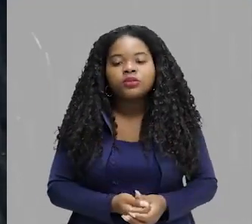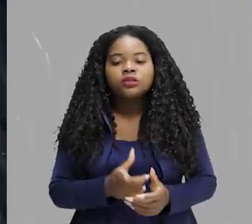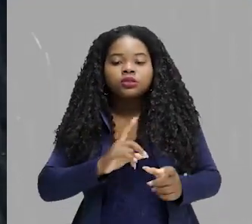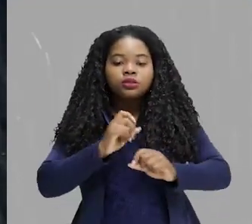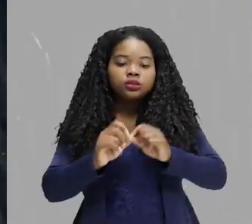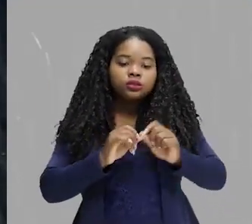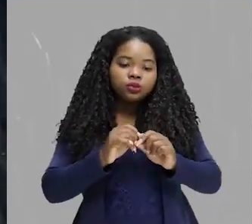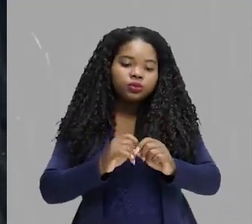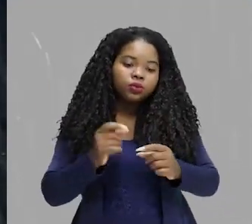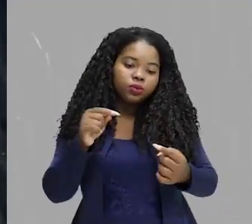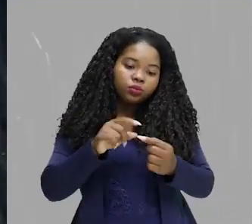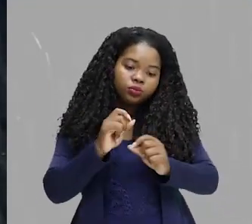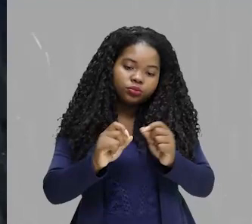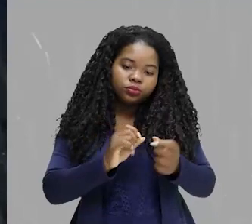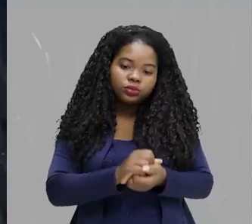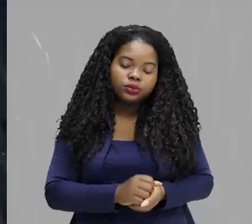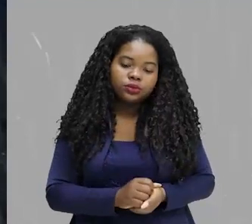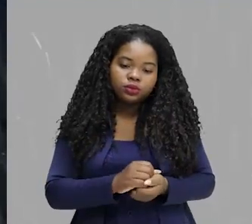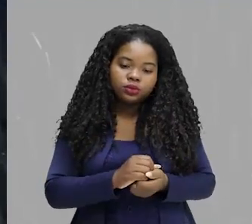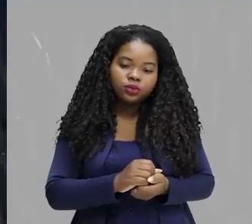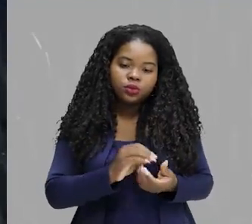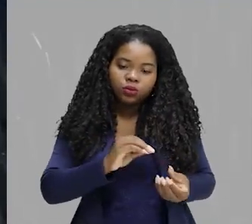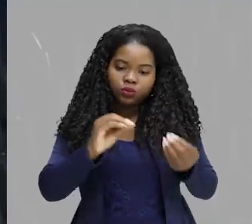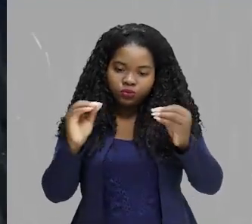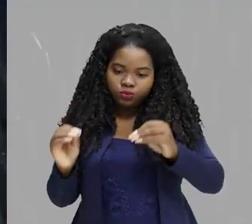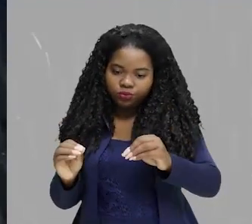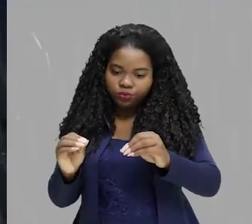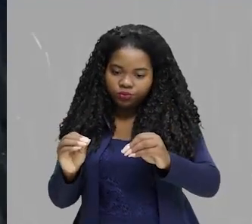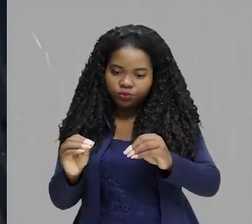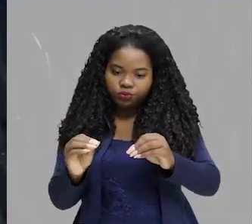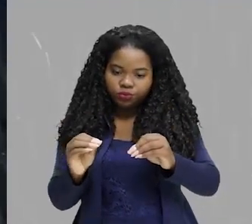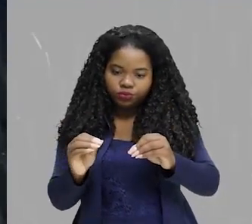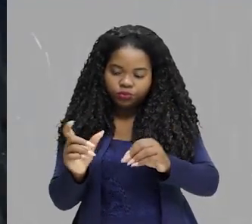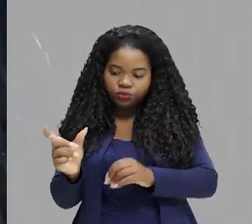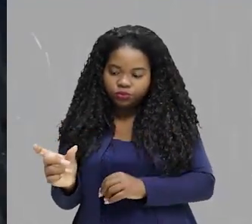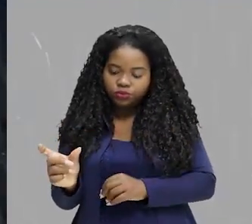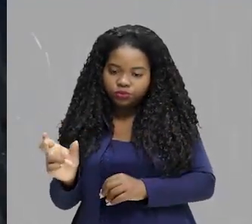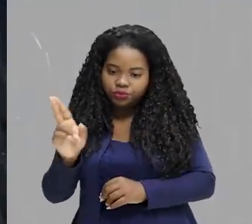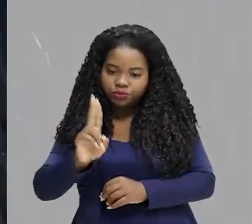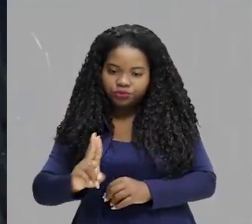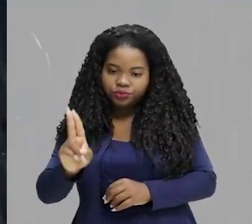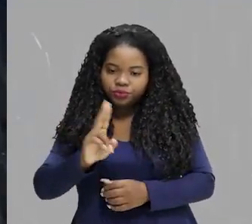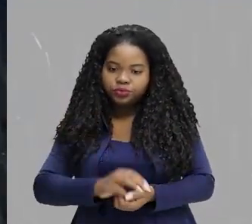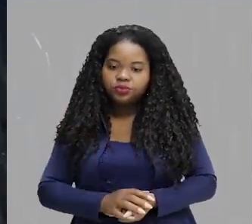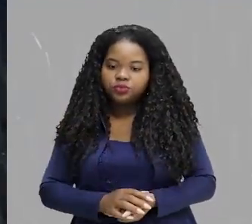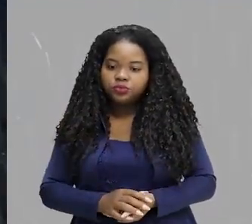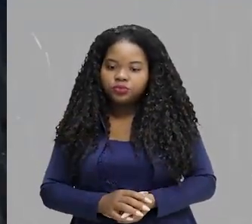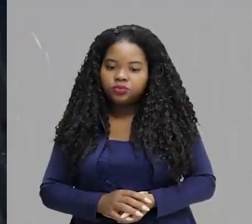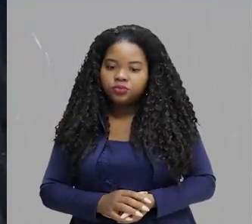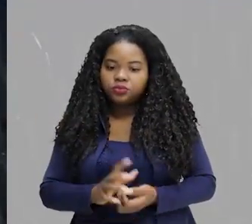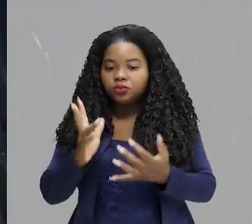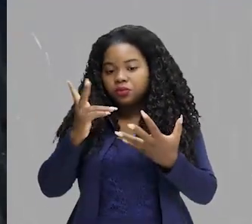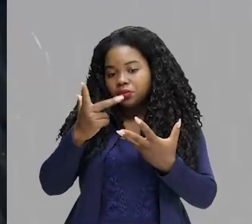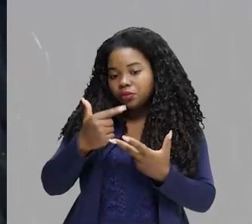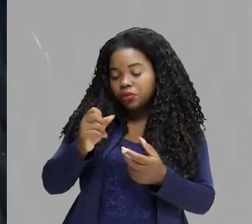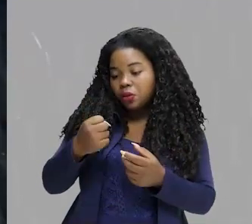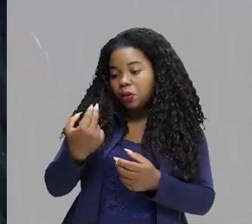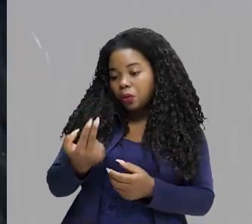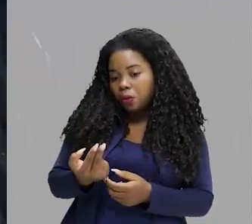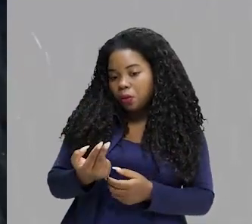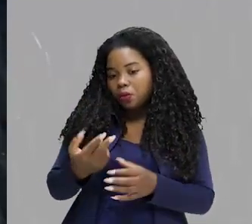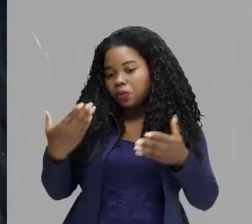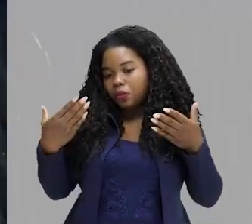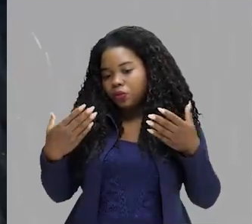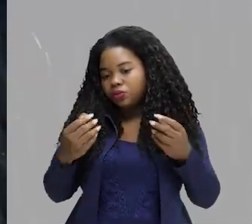como objetivo adicionar àquele termo que você utiliza uma beleza ou mesmo uma ênfase, né?